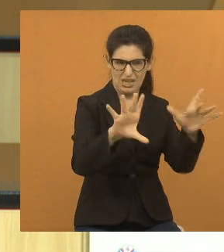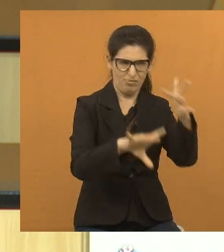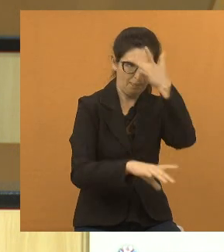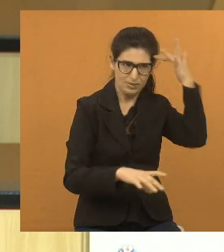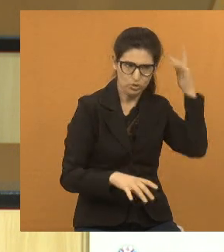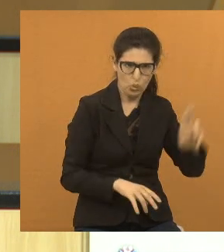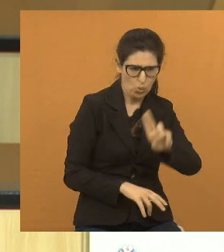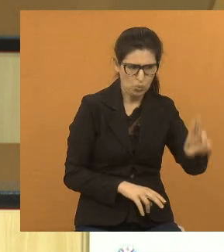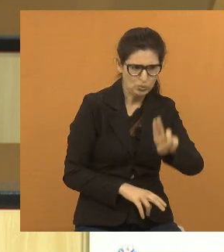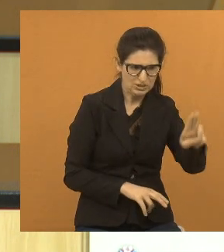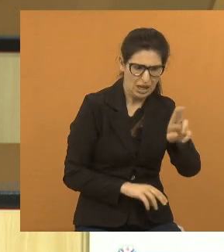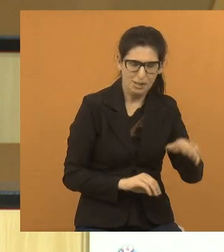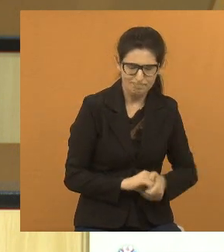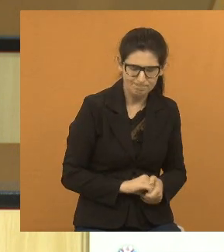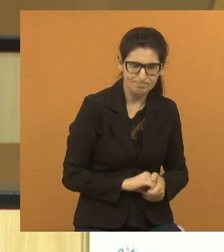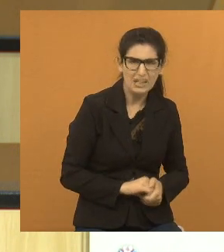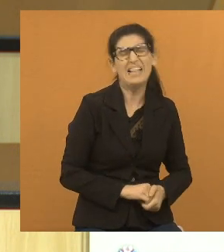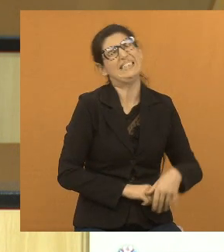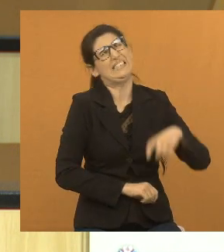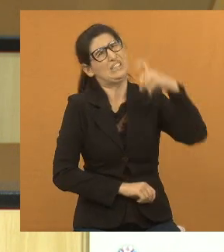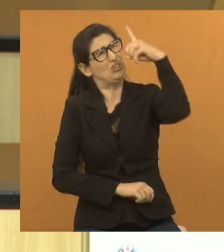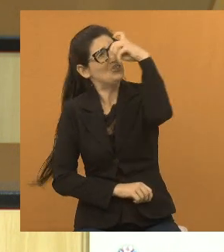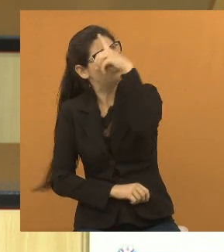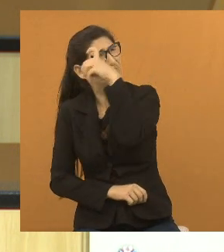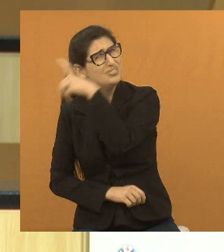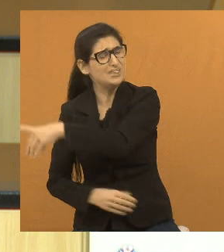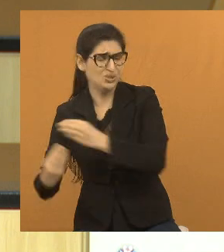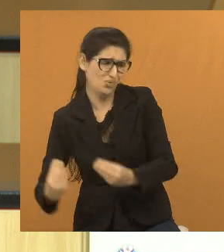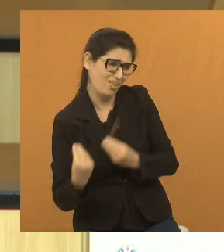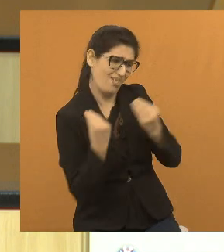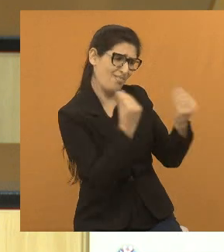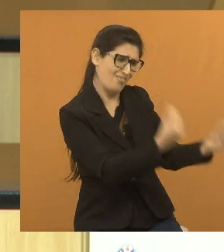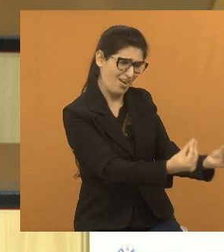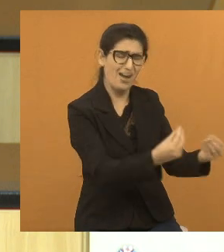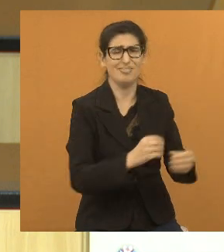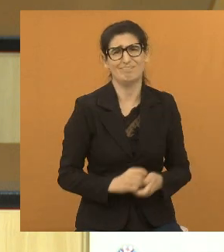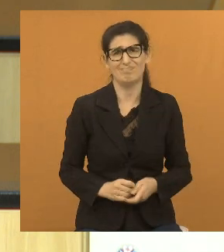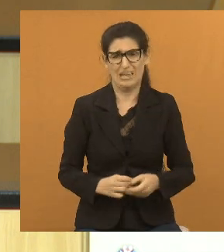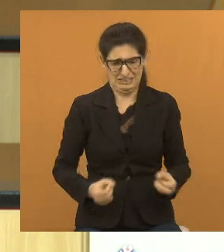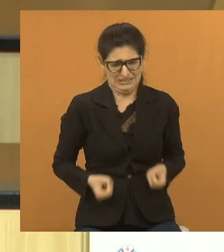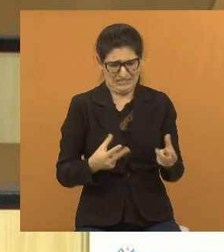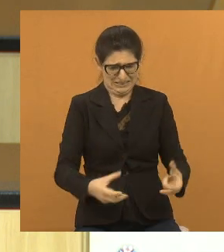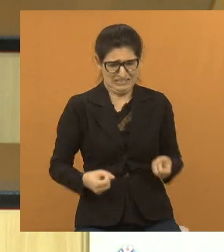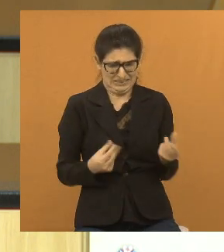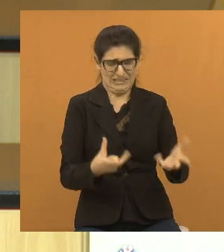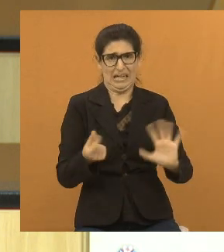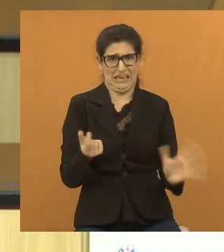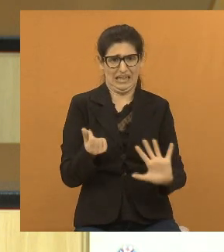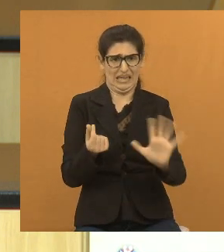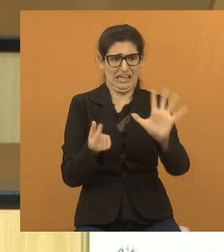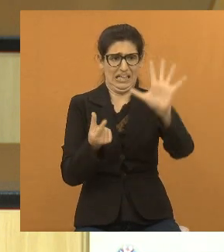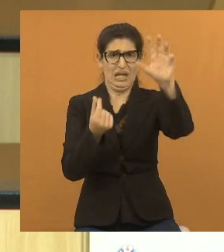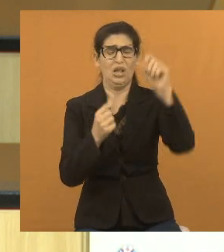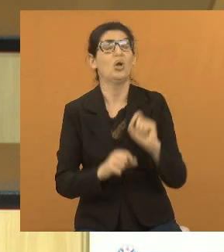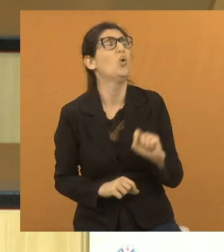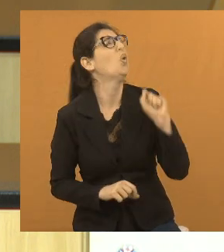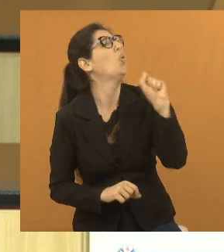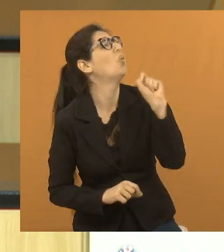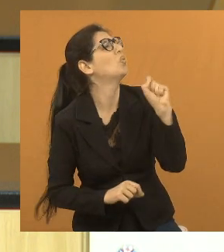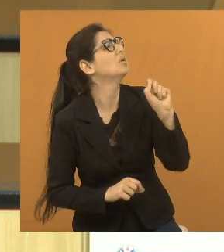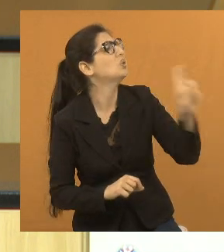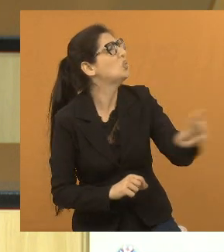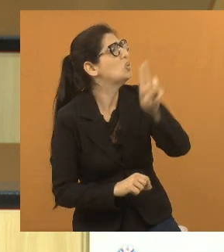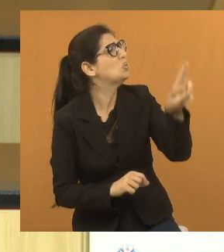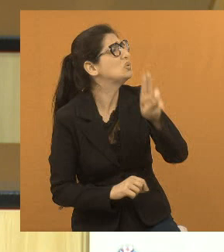complicada para a gente estar levando, né? Porque ela demanda alguns custos. Eu não sei que tipo de equipamentos públicos você